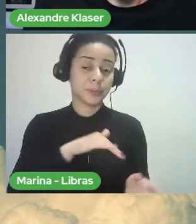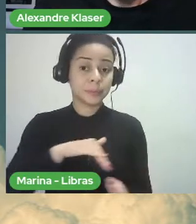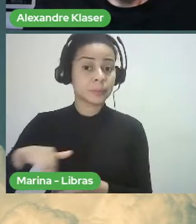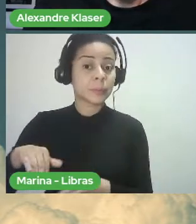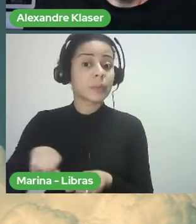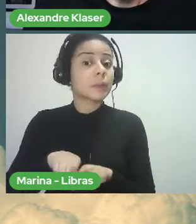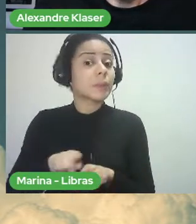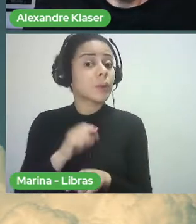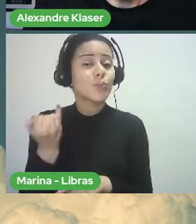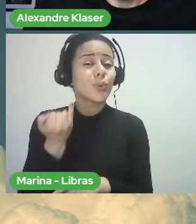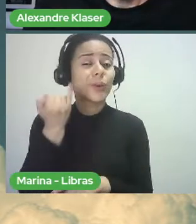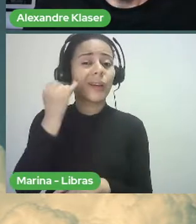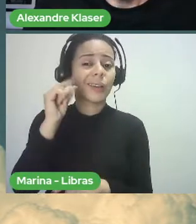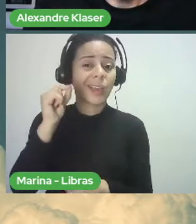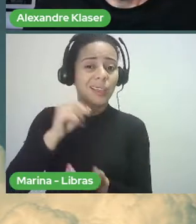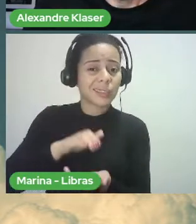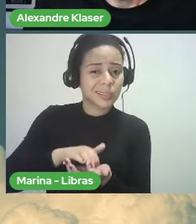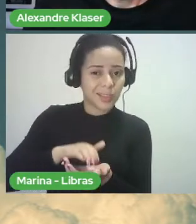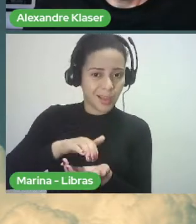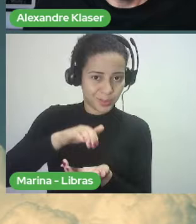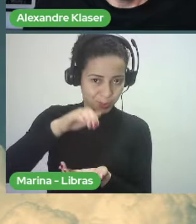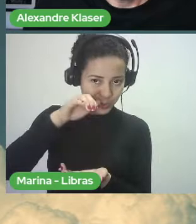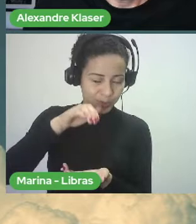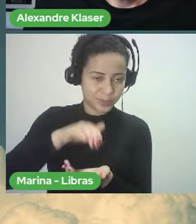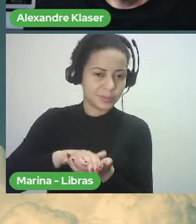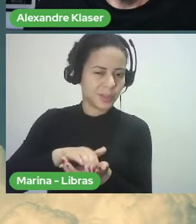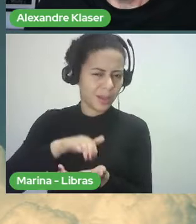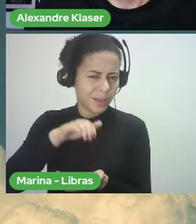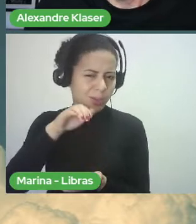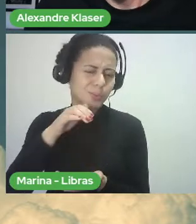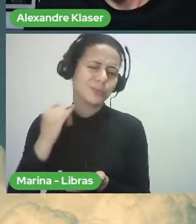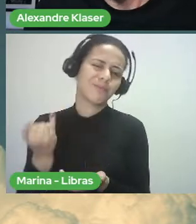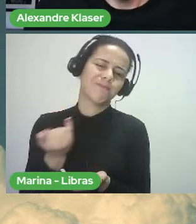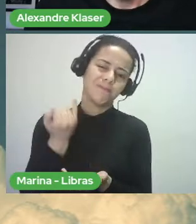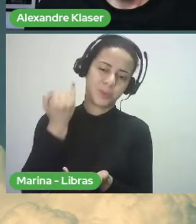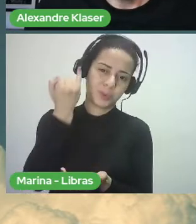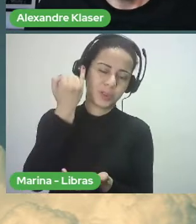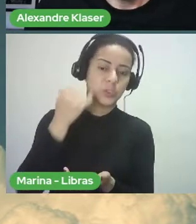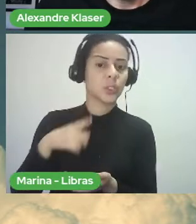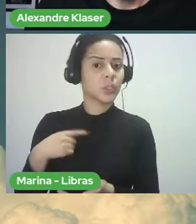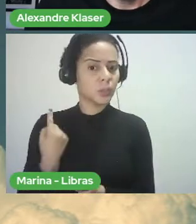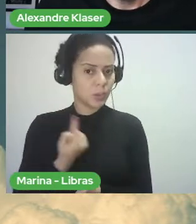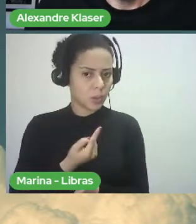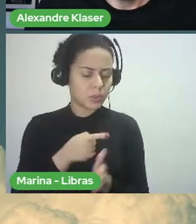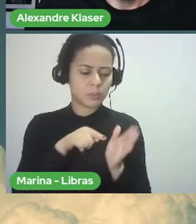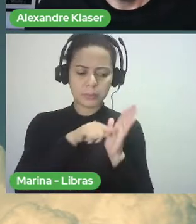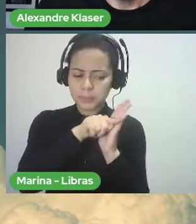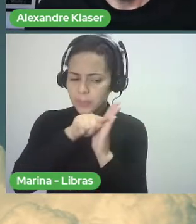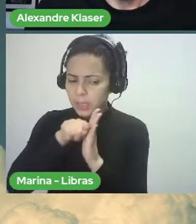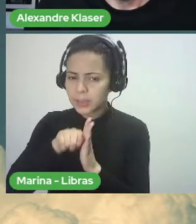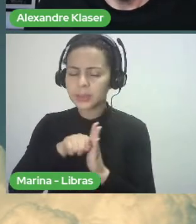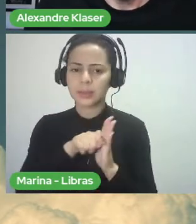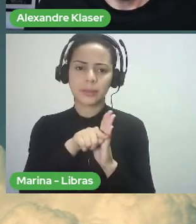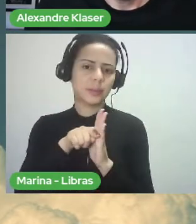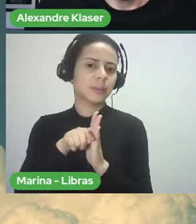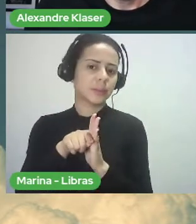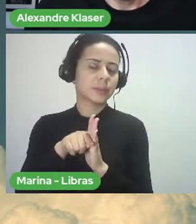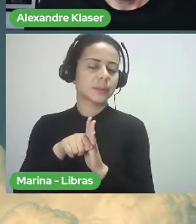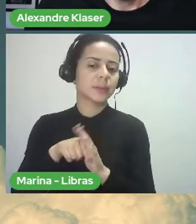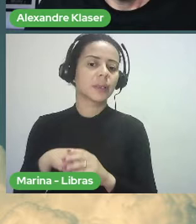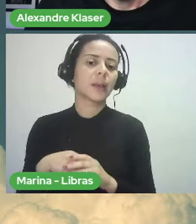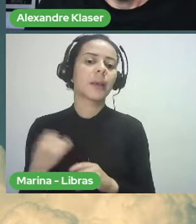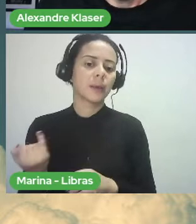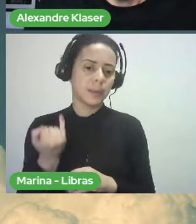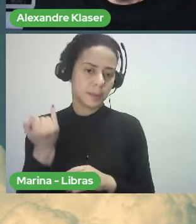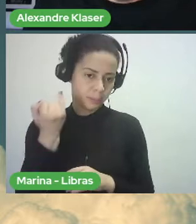que como a gente hoje em dia usa dados para toda a parte de pesquisa, descoberta e aprendizado, e validação das nossas hipóteses é muito